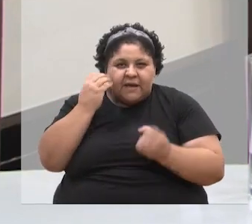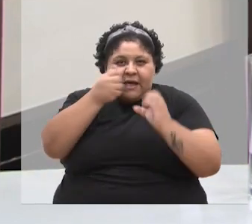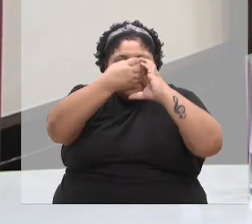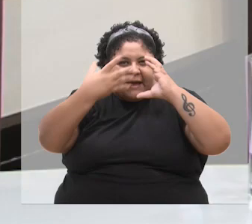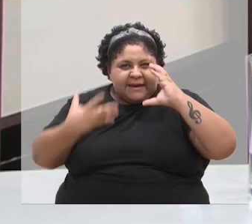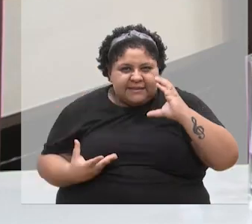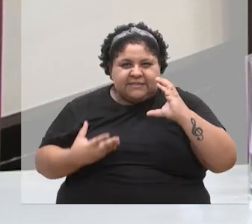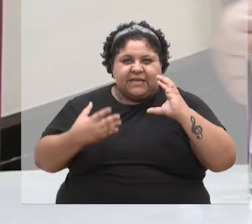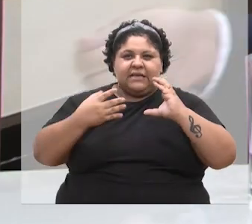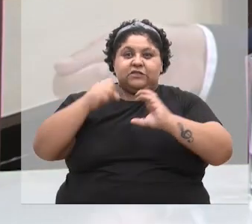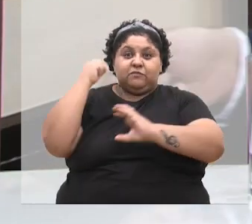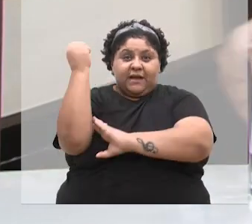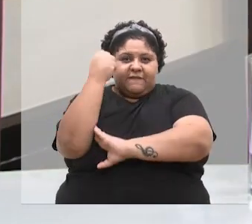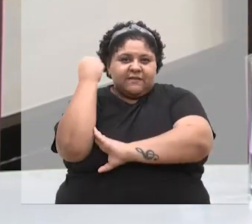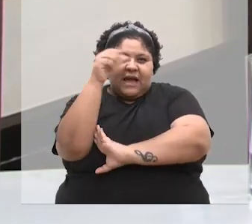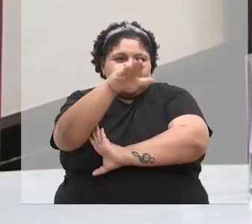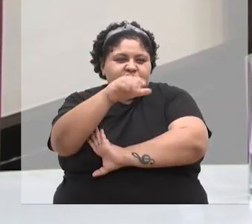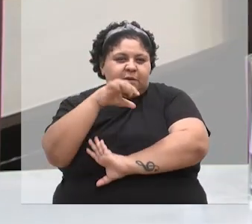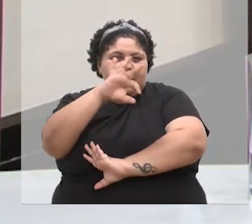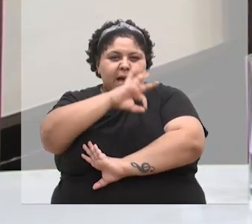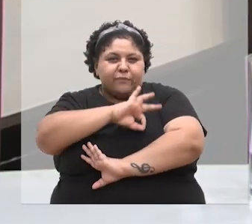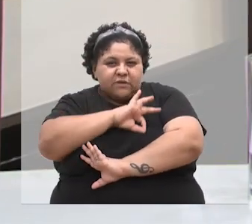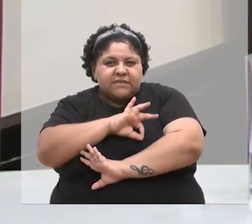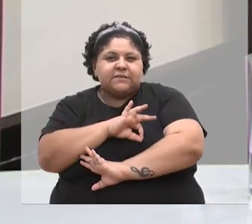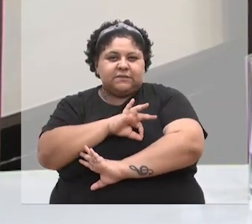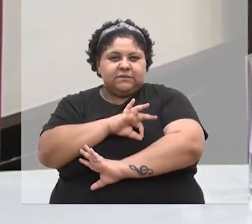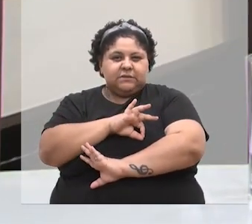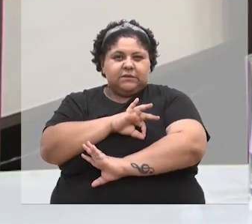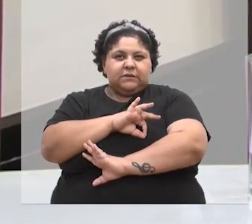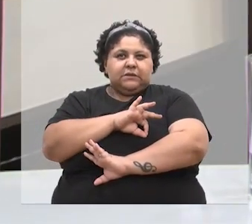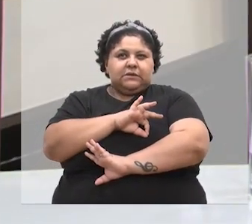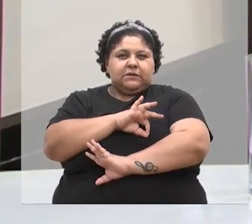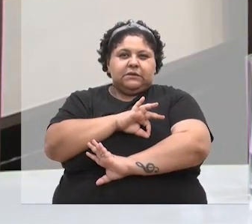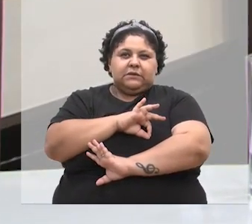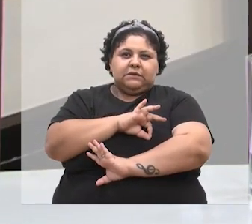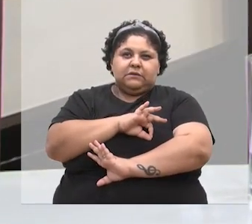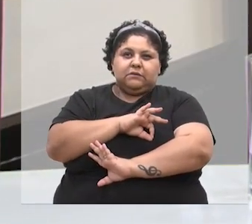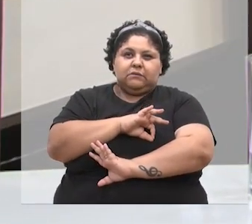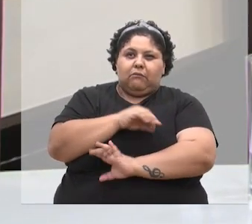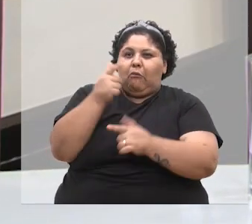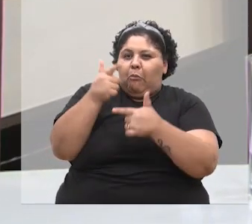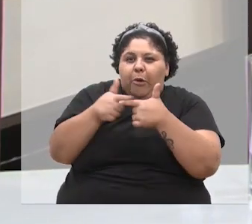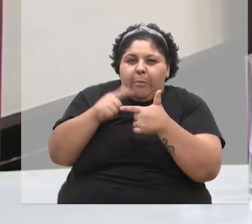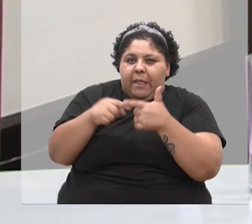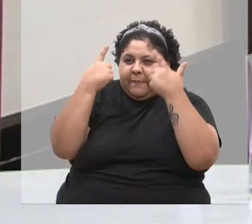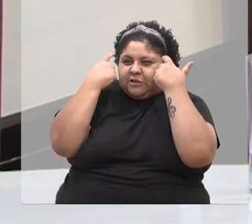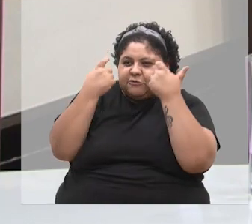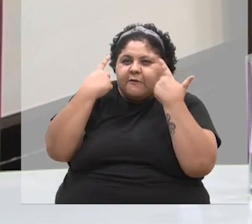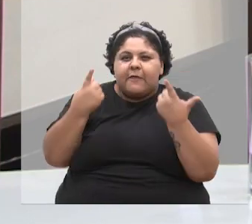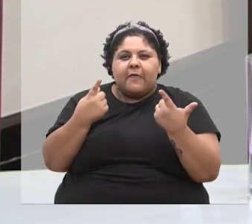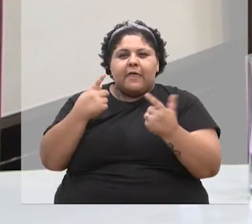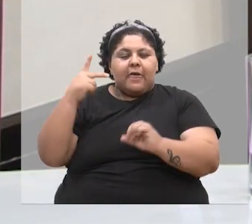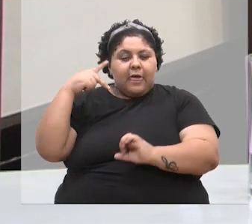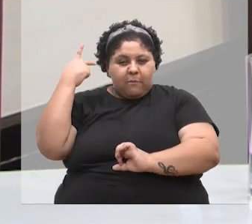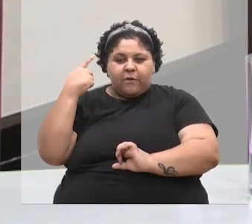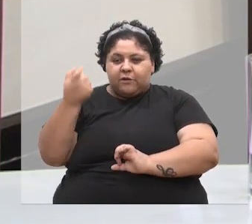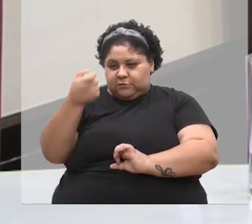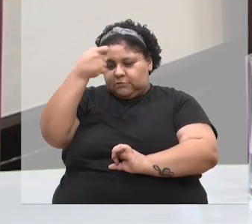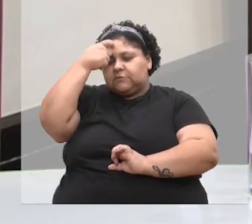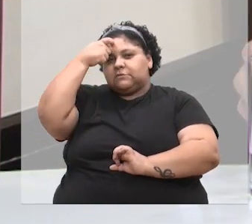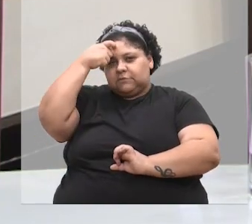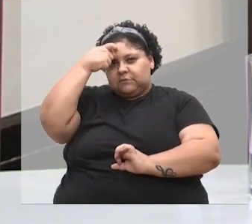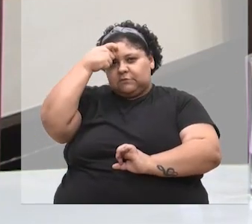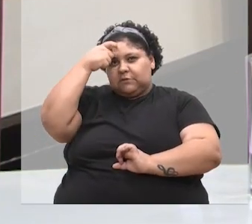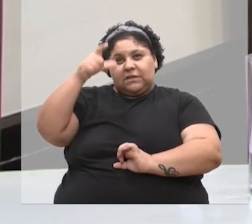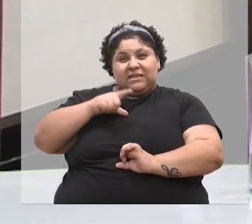caracterizasse uma emergência, alguém chama a polícia, enfim, para coibir na hora, assim, uma situação de violência. É uma política